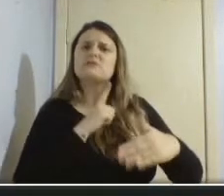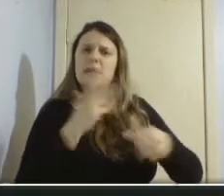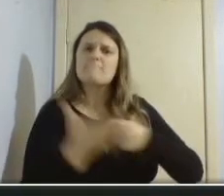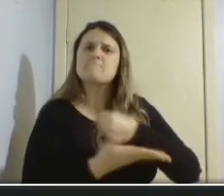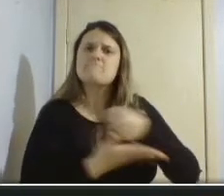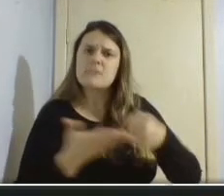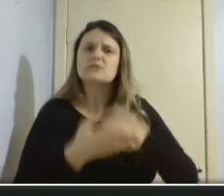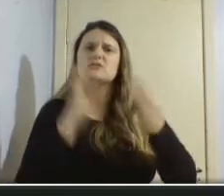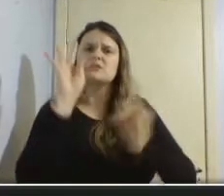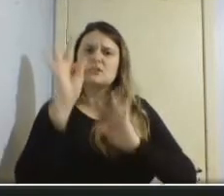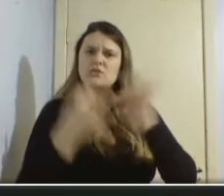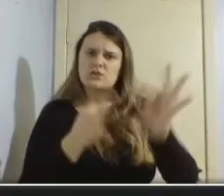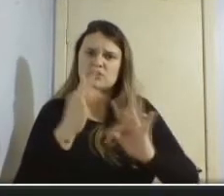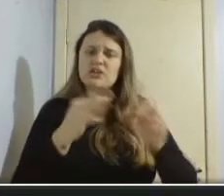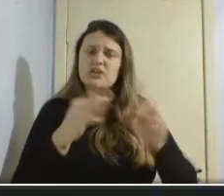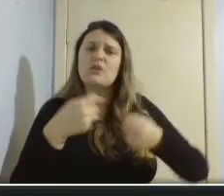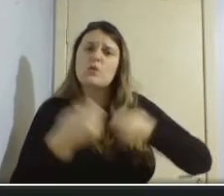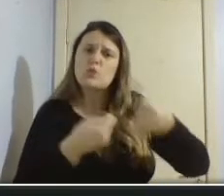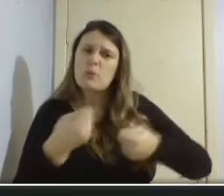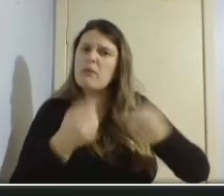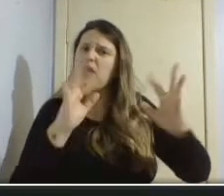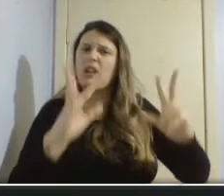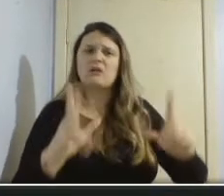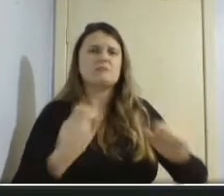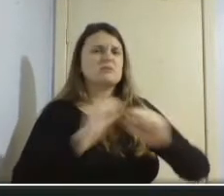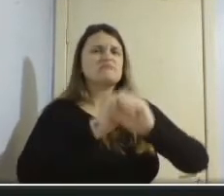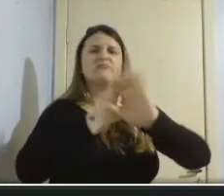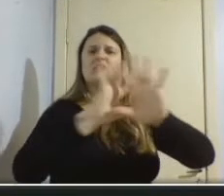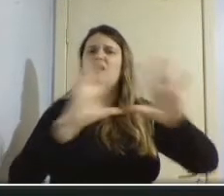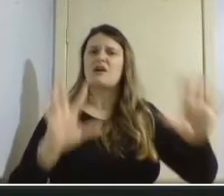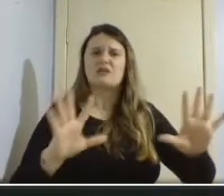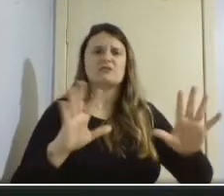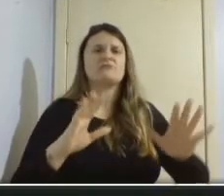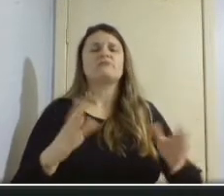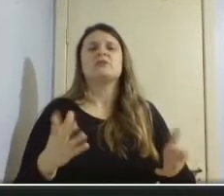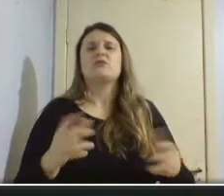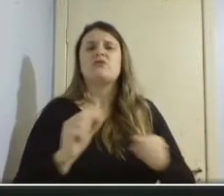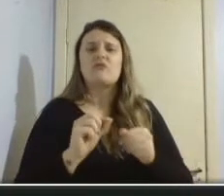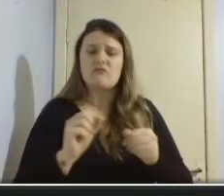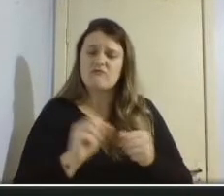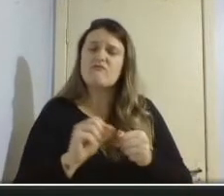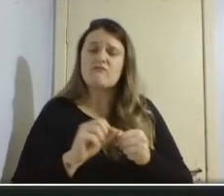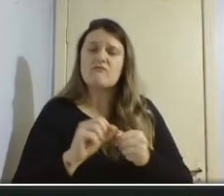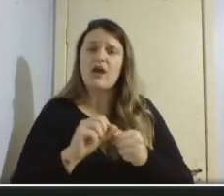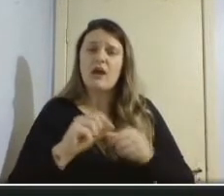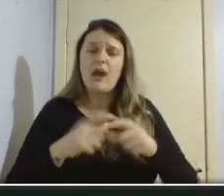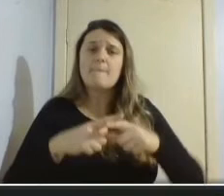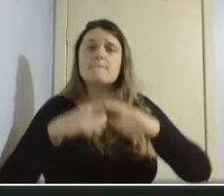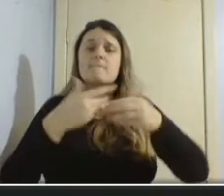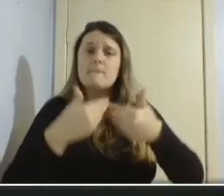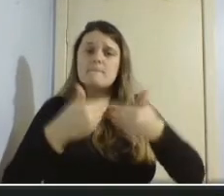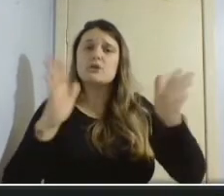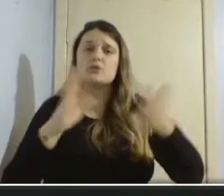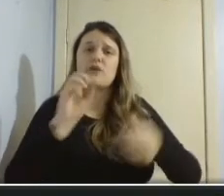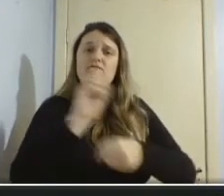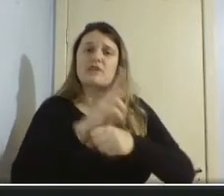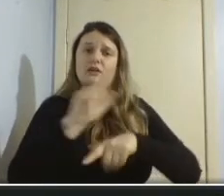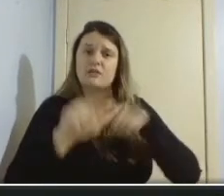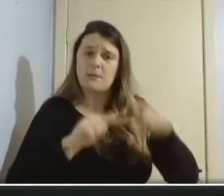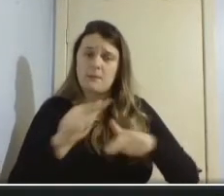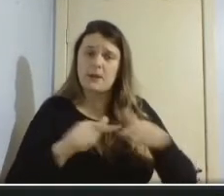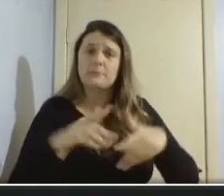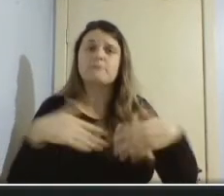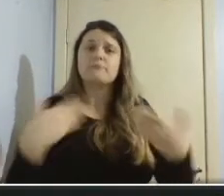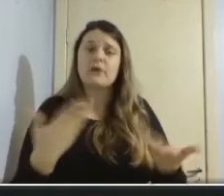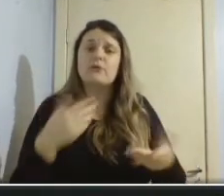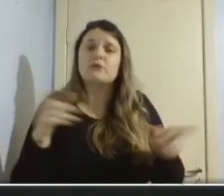limpa, uma economia transparente, que não polui e que gera emprego já olhando para o futuro. Por fim, eu encerro apenas dizendo o